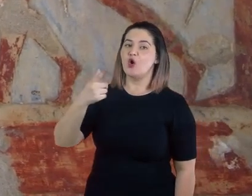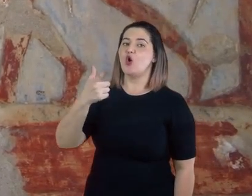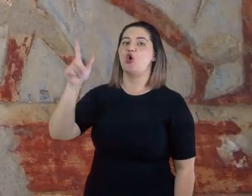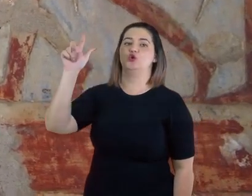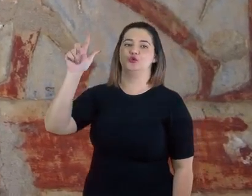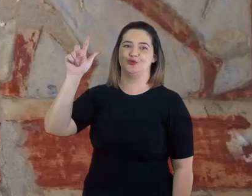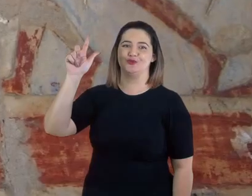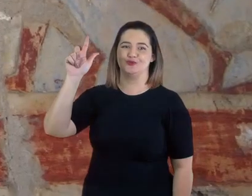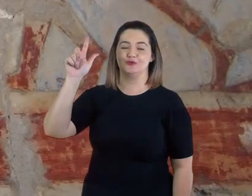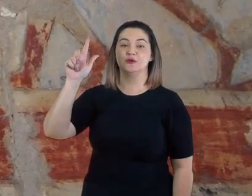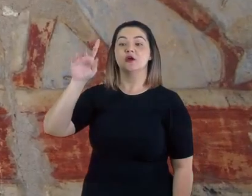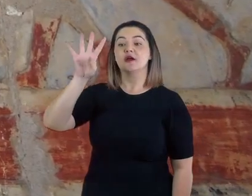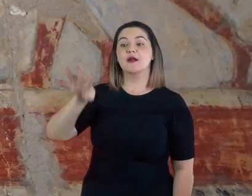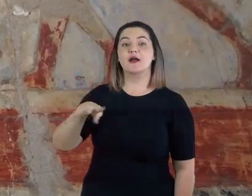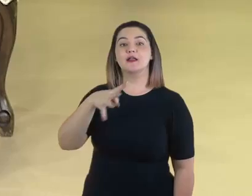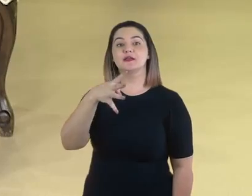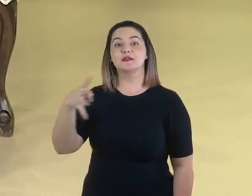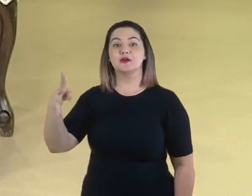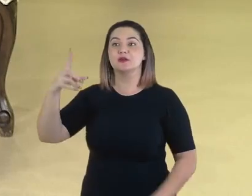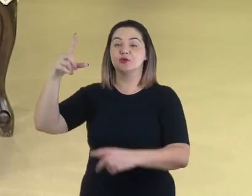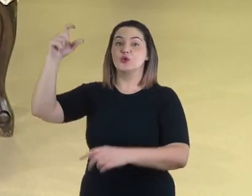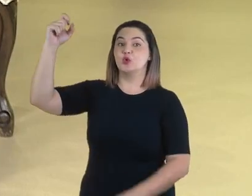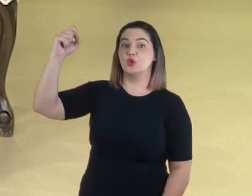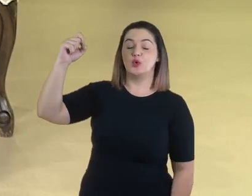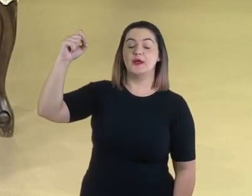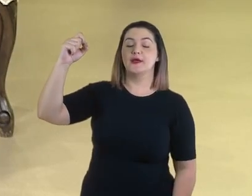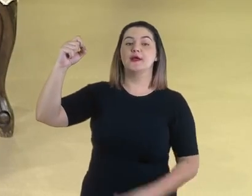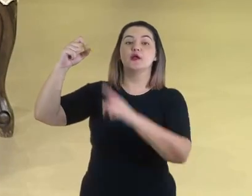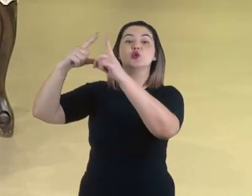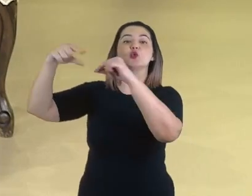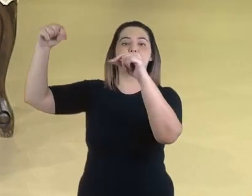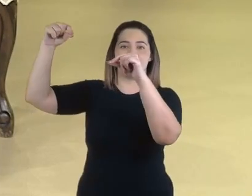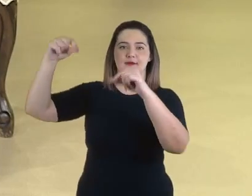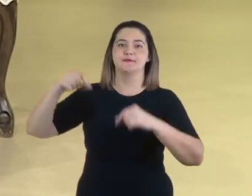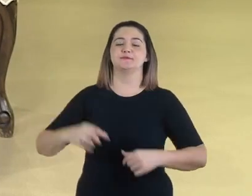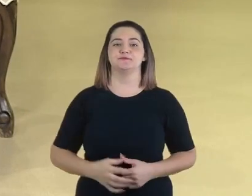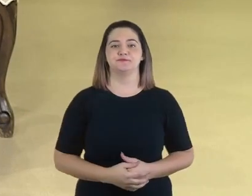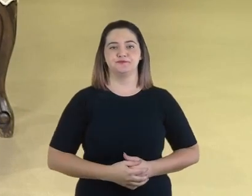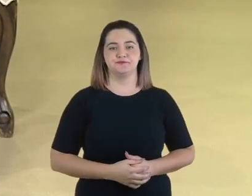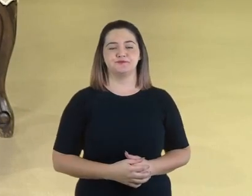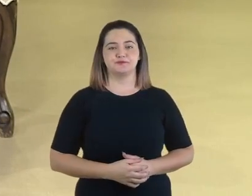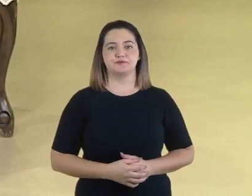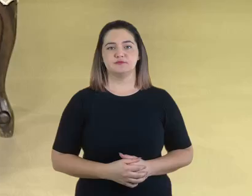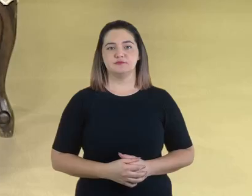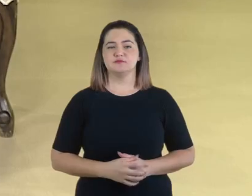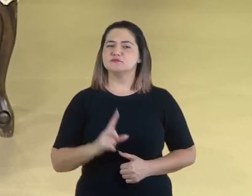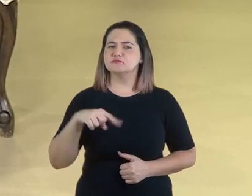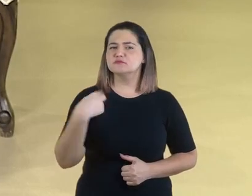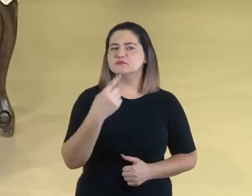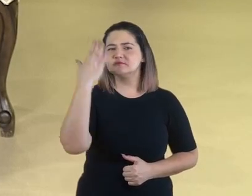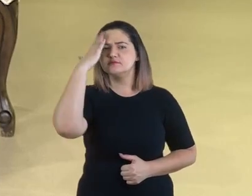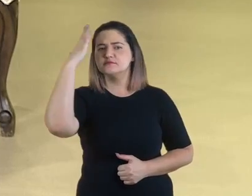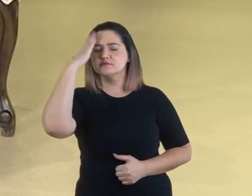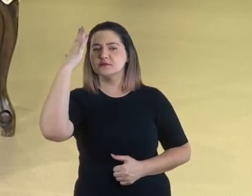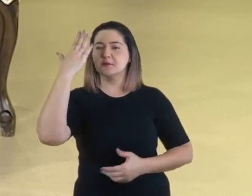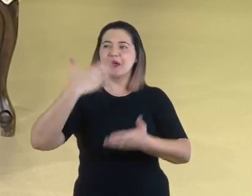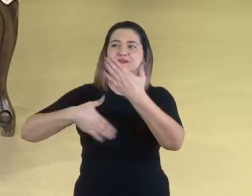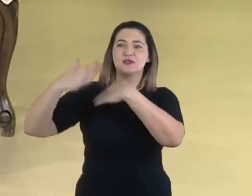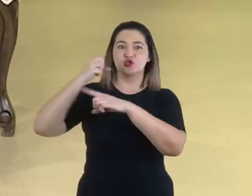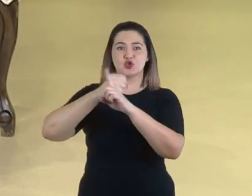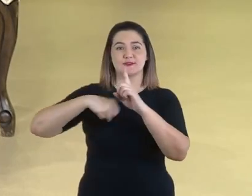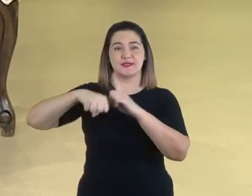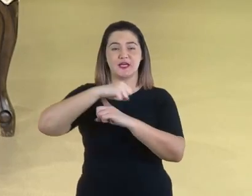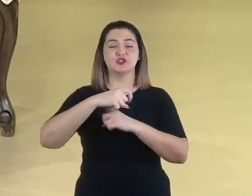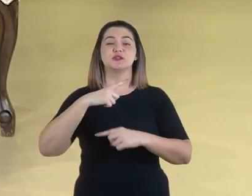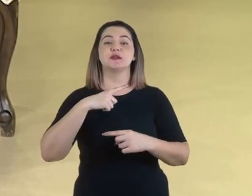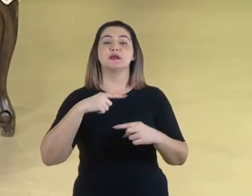o calendário lunar. Então, o que nós devemos entender é que as sociedades civis do passado trabalhavam com